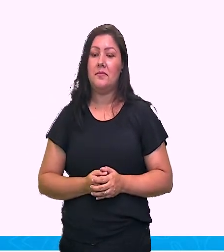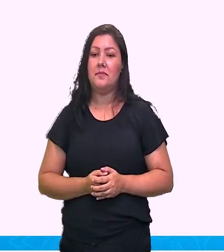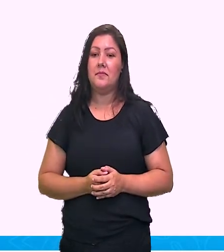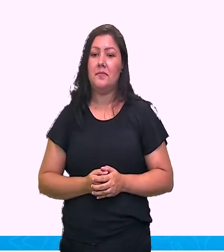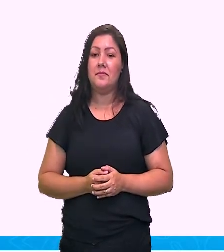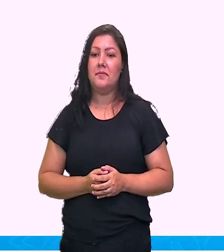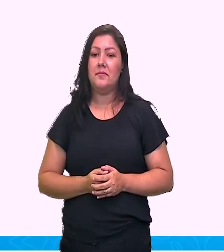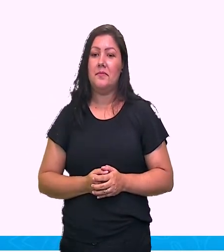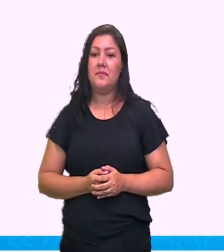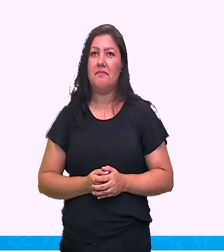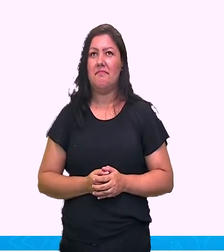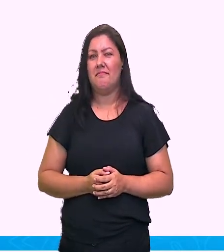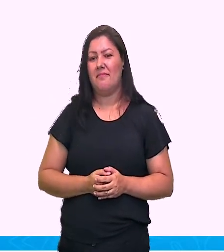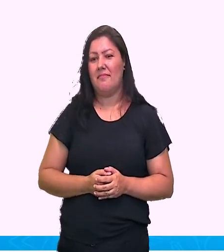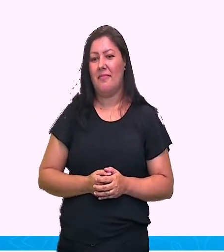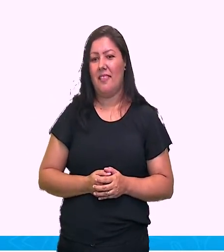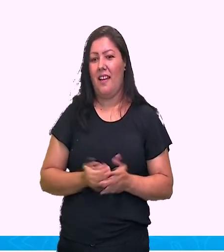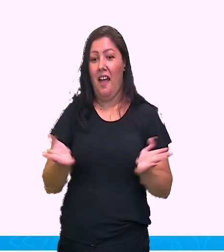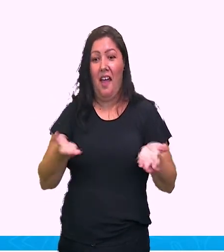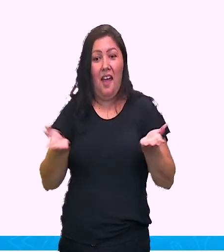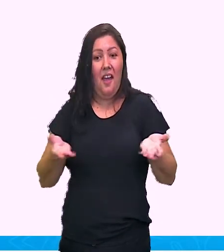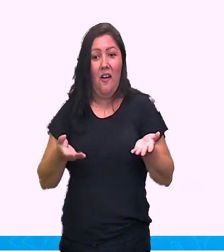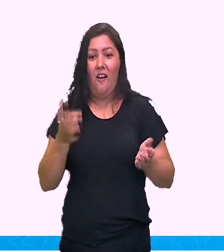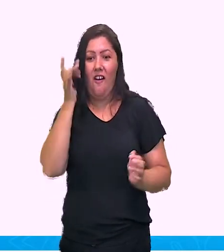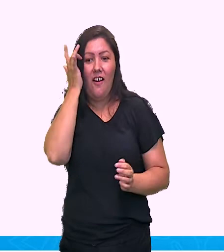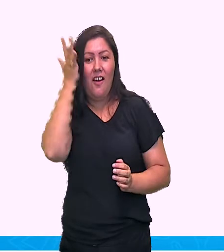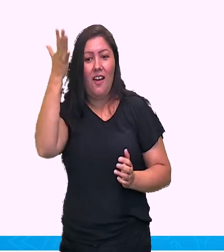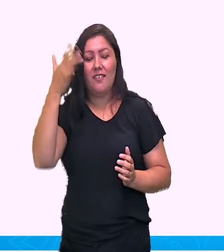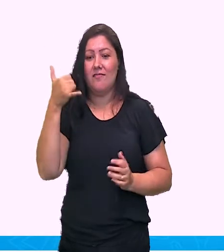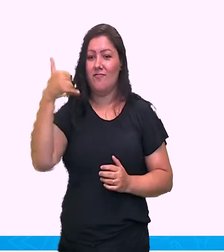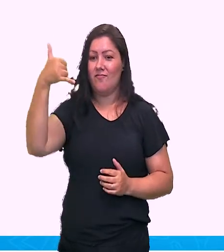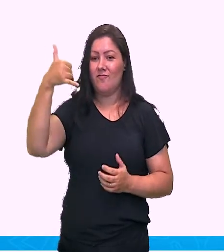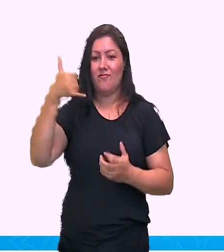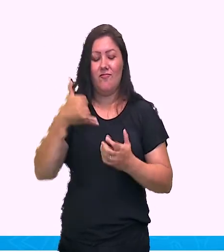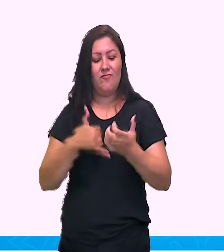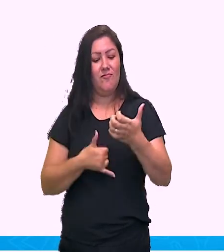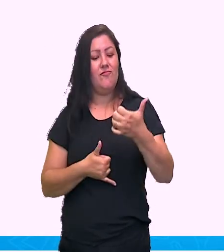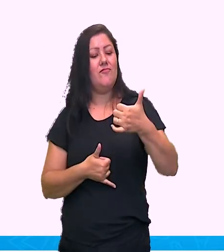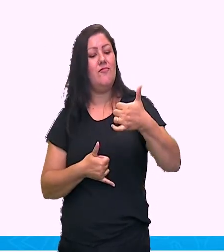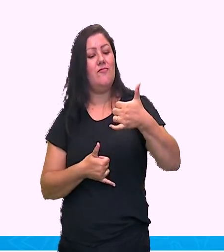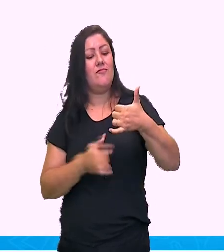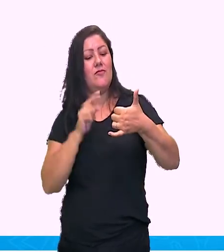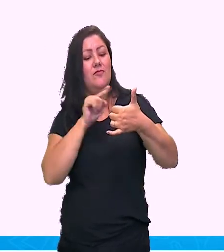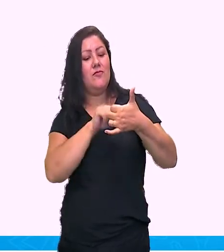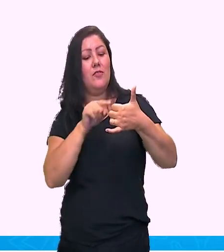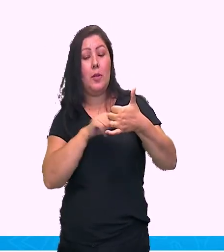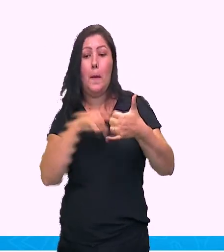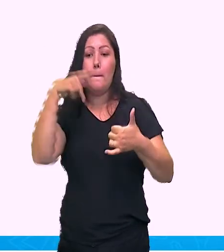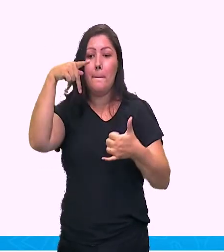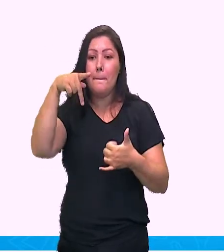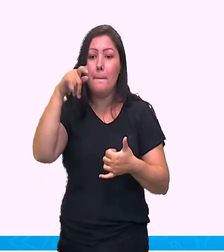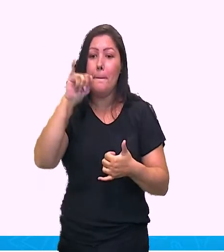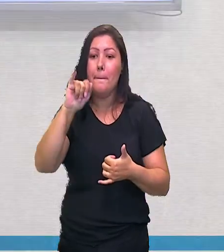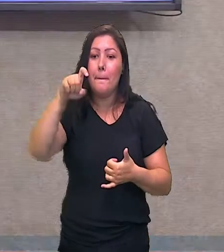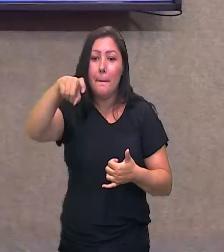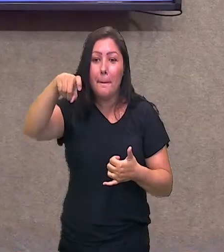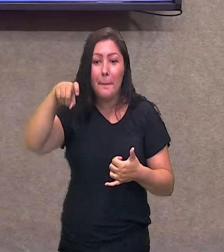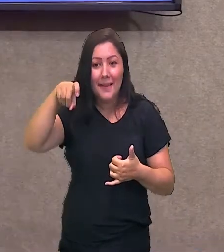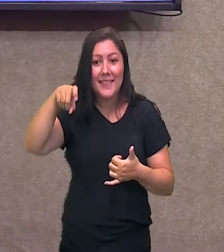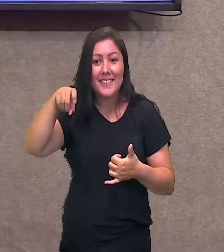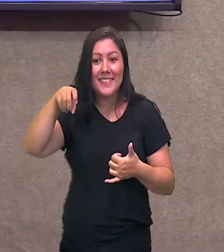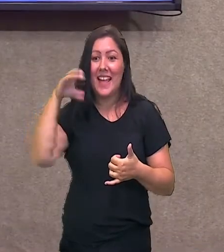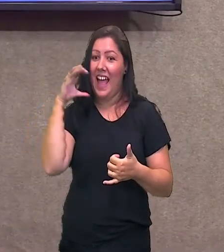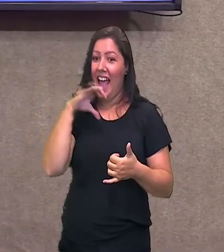diria até que está no telefone, está no celular. Tem o Pix, é mais